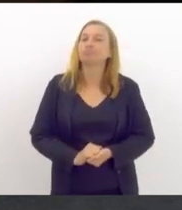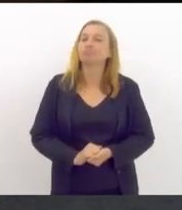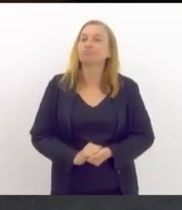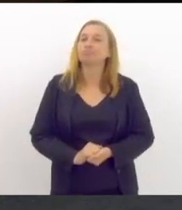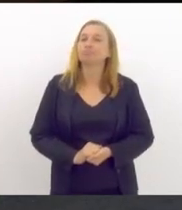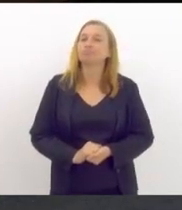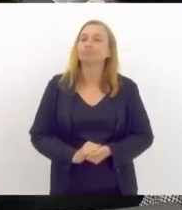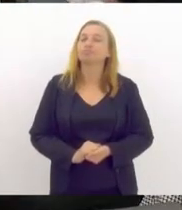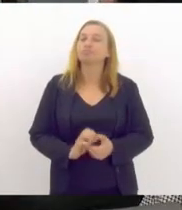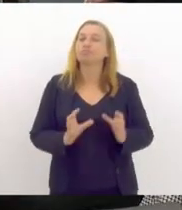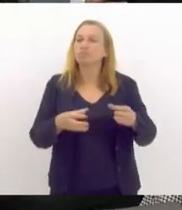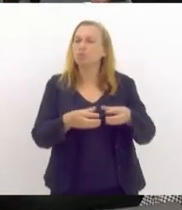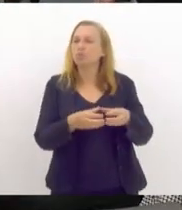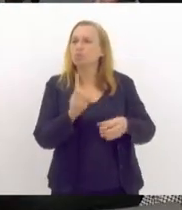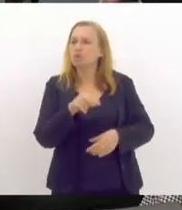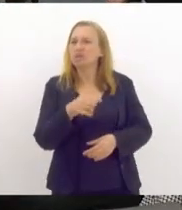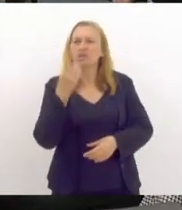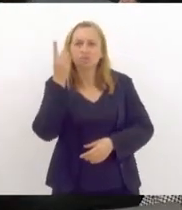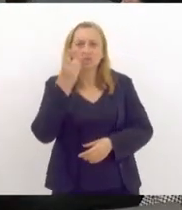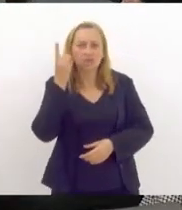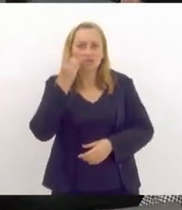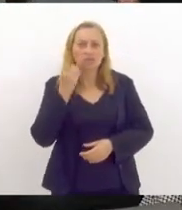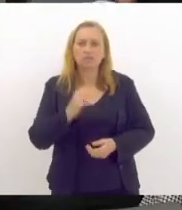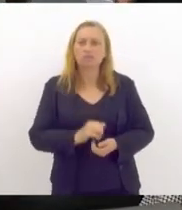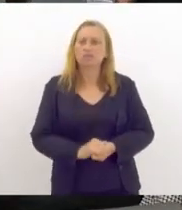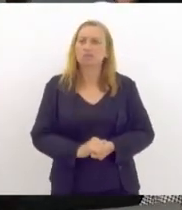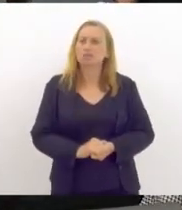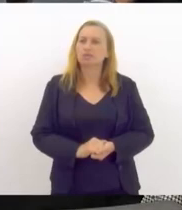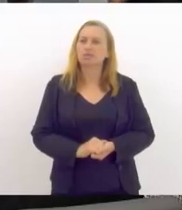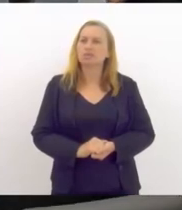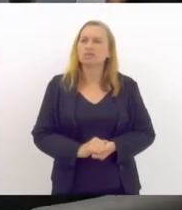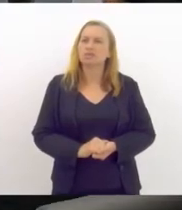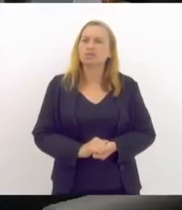pela bancada né Deputado a bancada